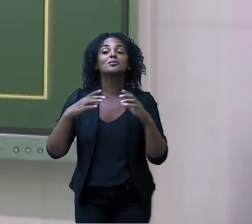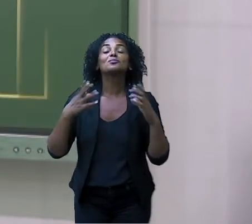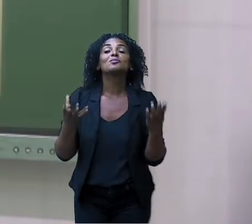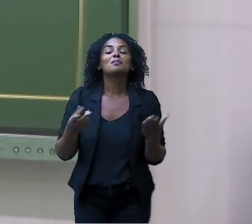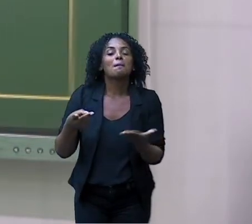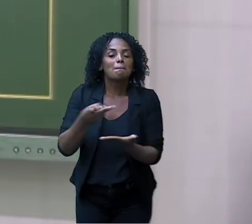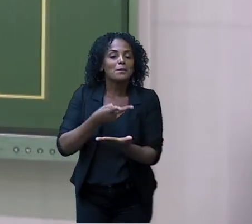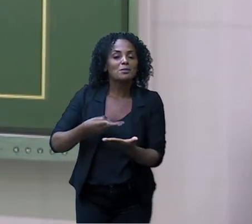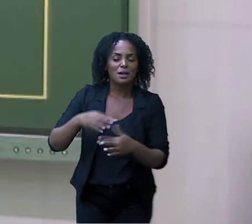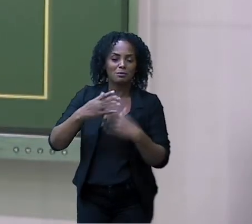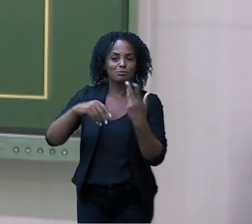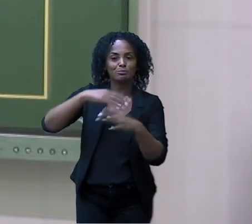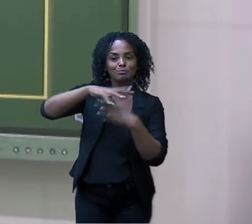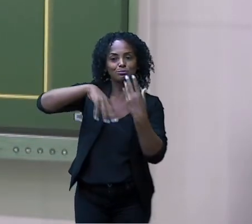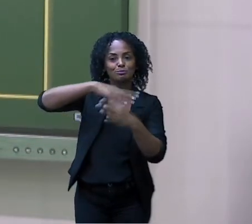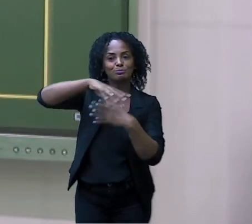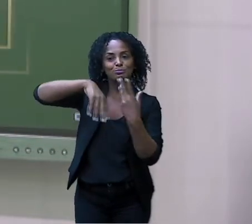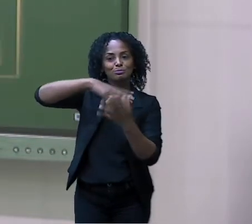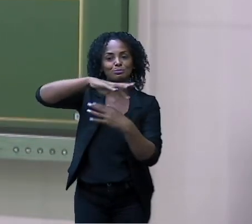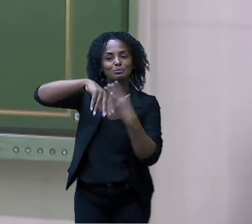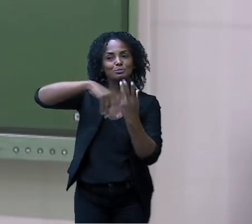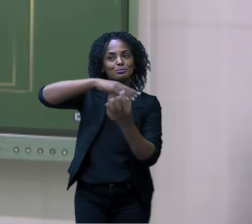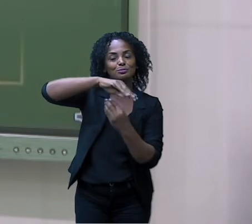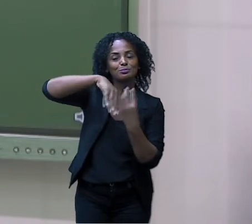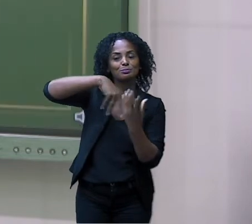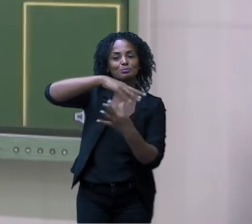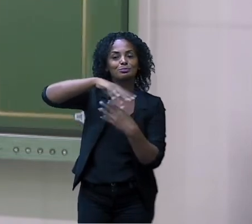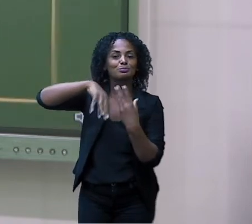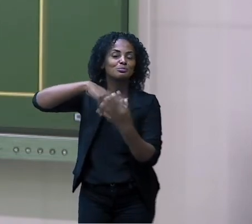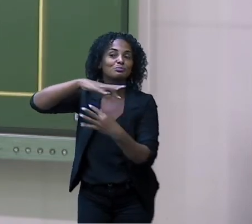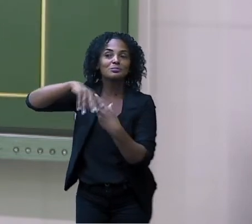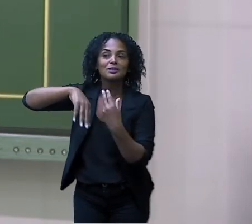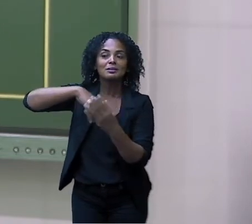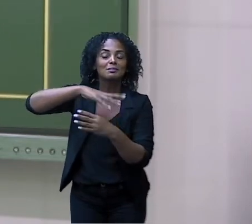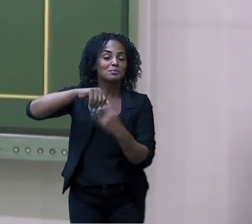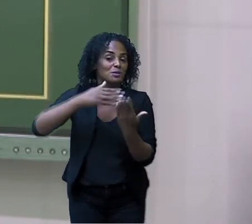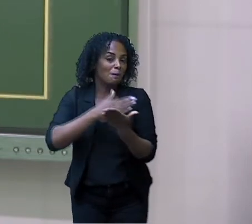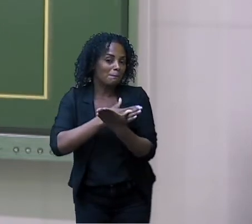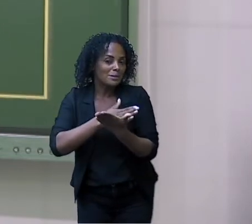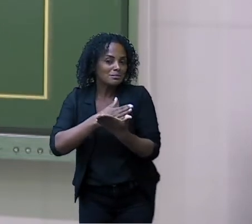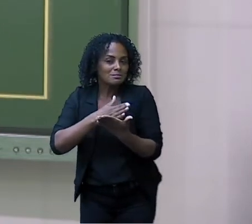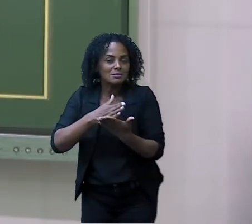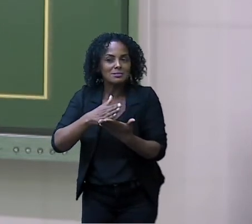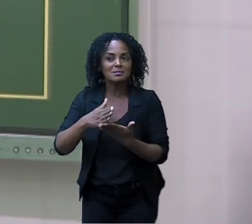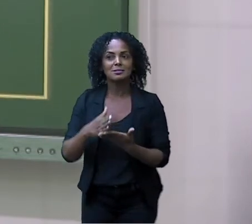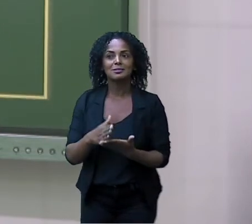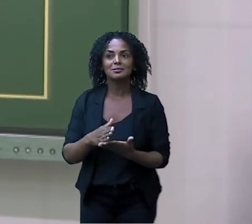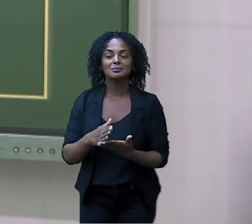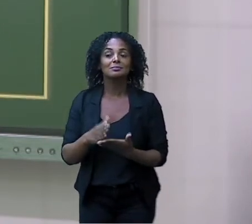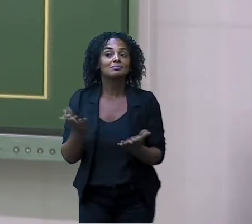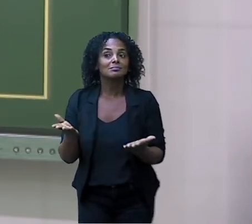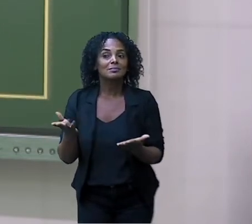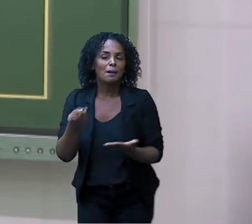Começando a embaralhar o jogo, as cartas, né? E vamos lá.